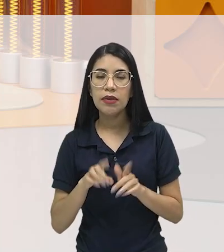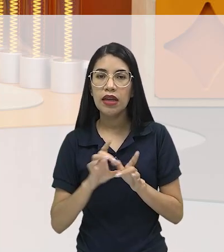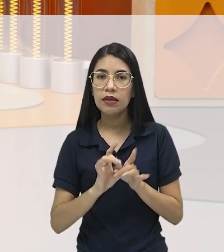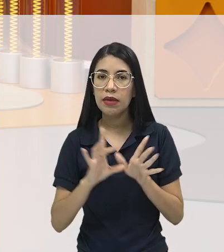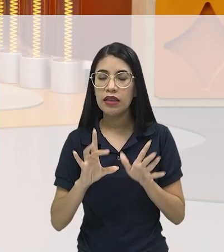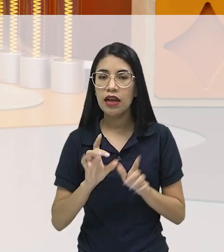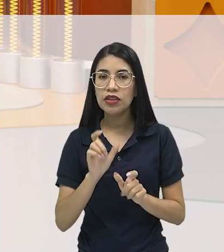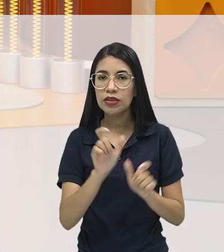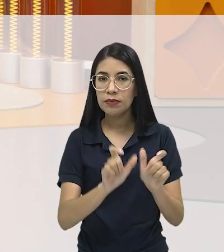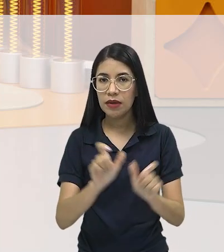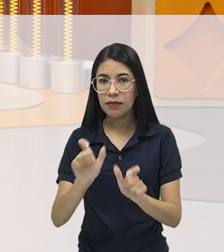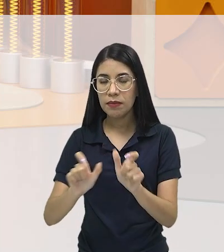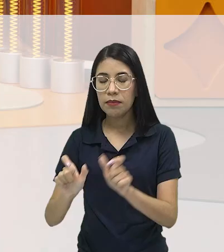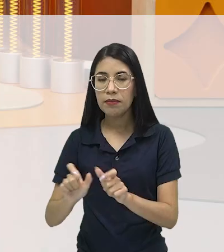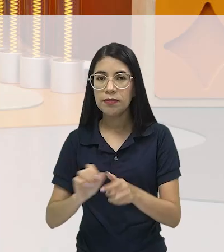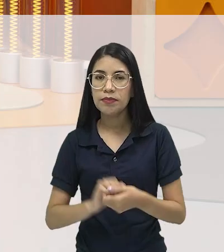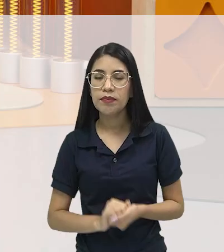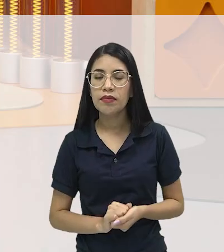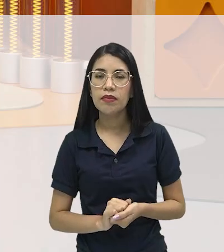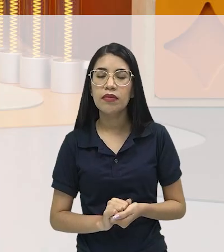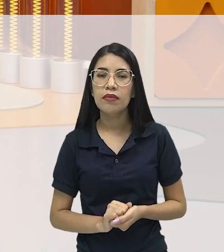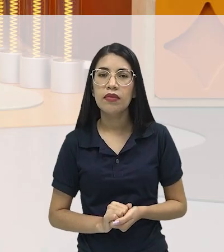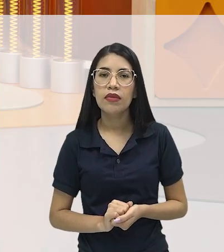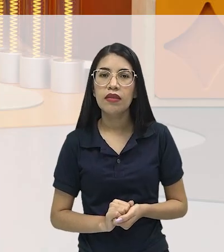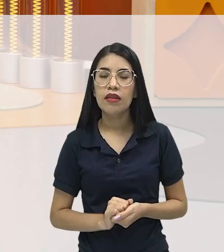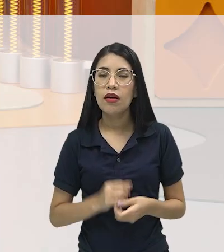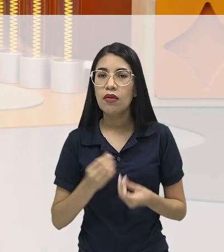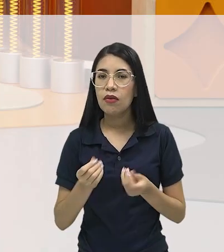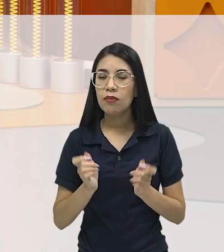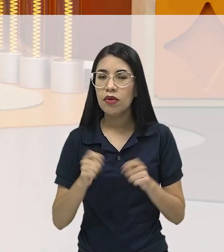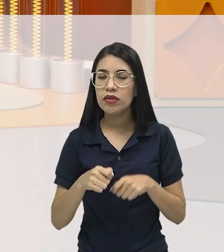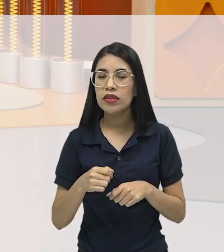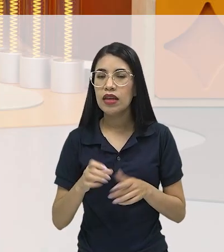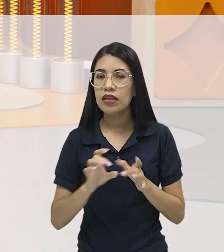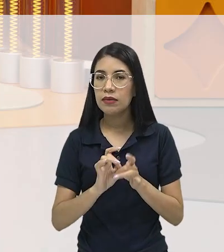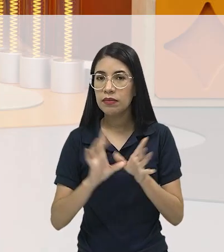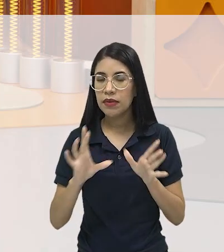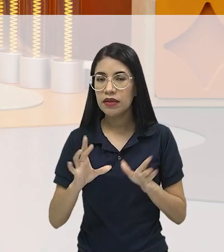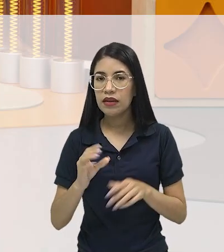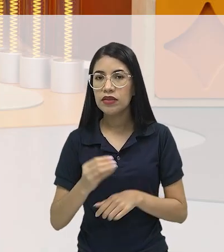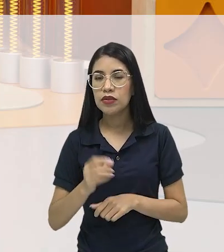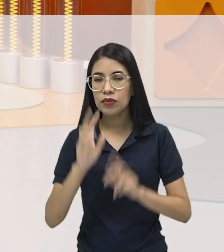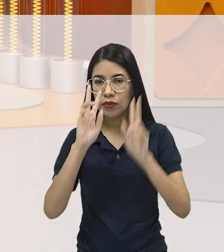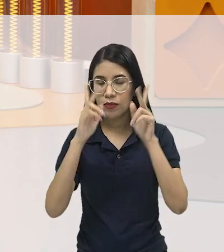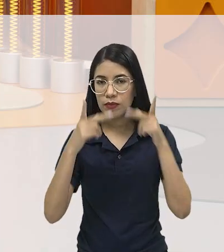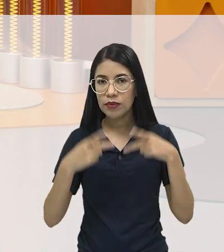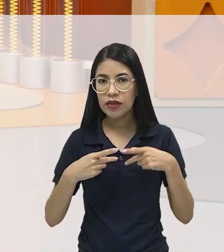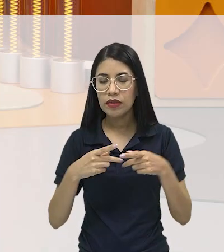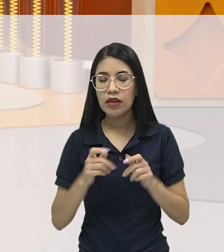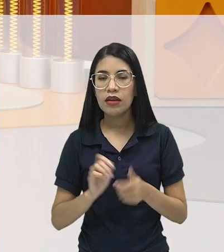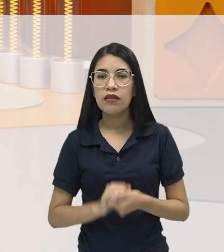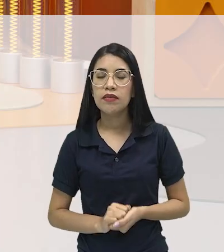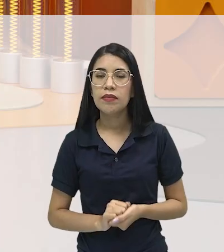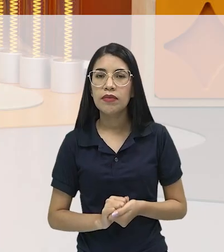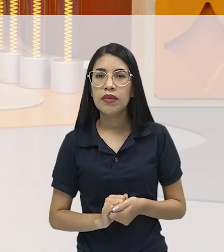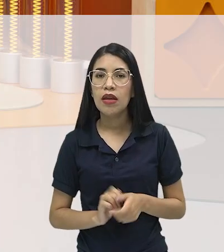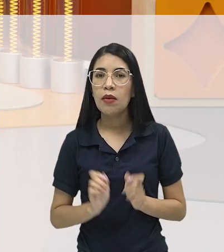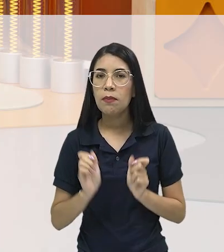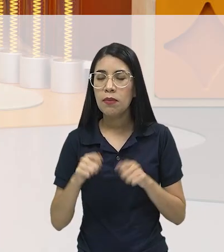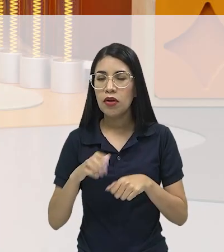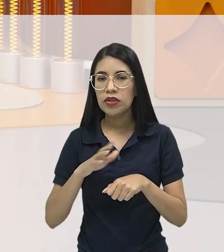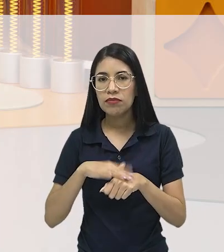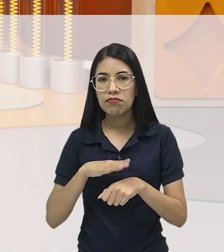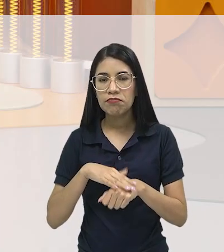liberdade individual como instrumentos para a emancipação humana, ou seja, para que o ser humano fosse capaz de pensar por